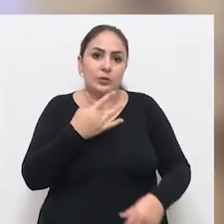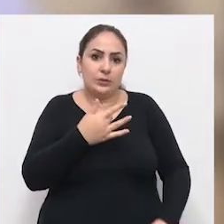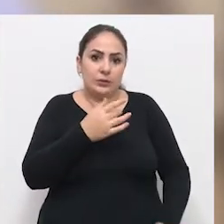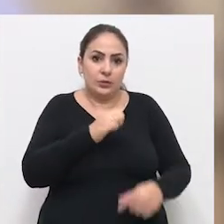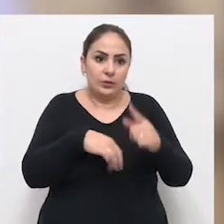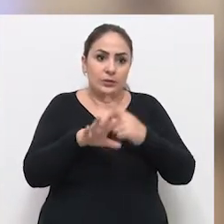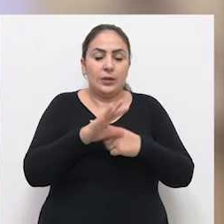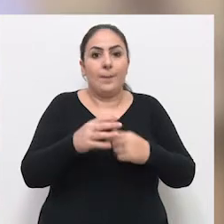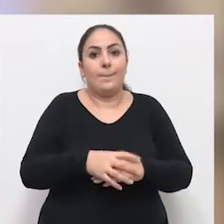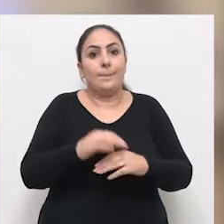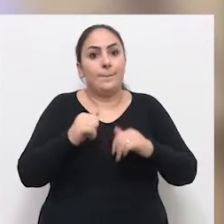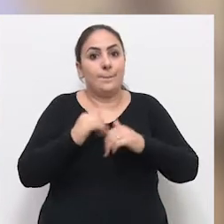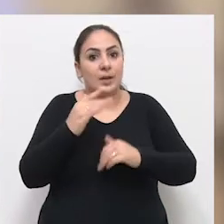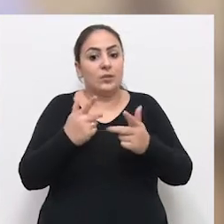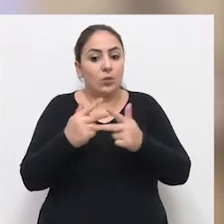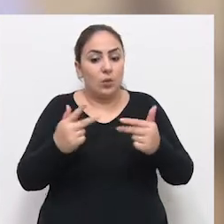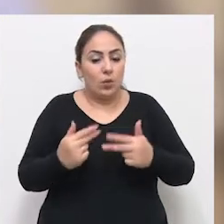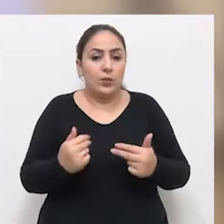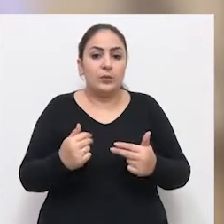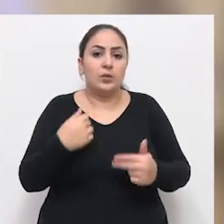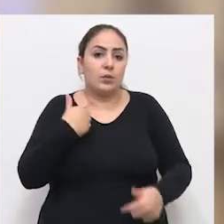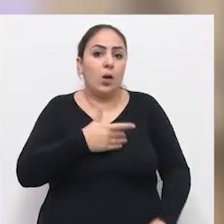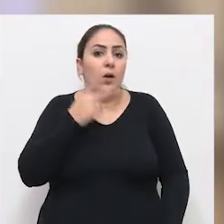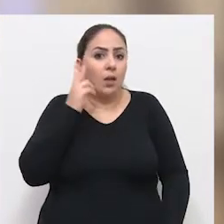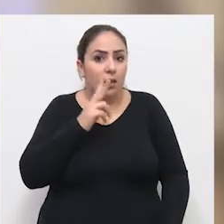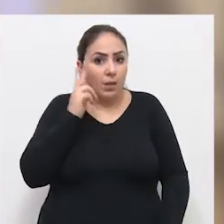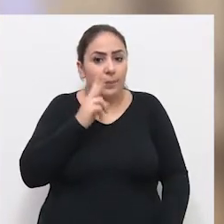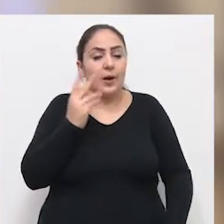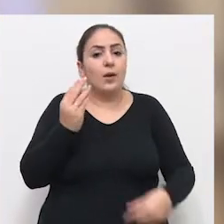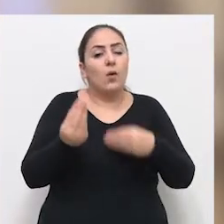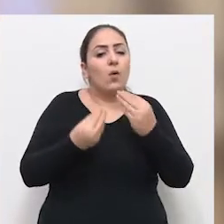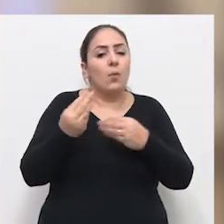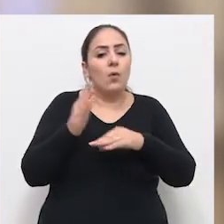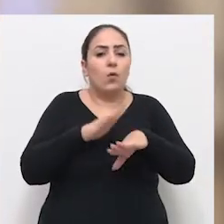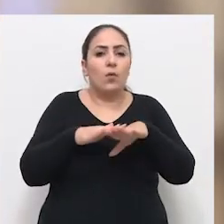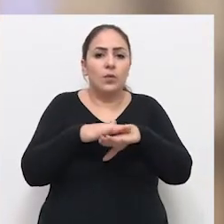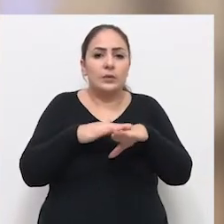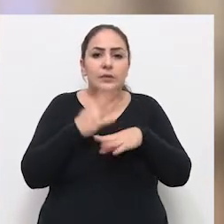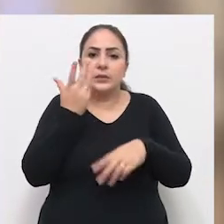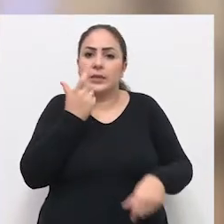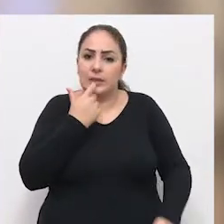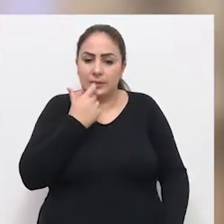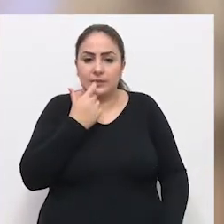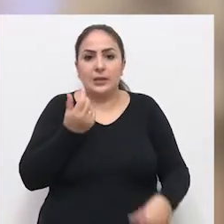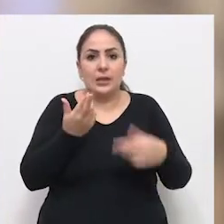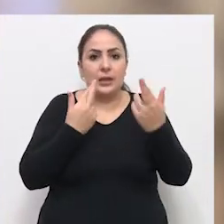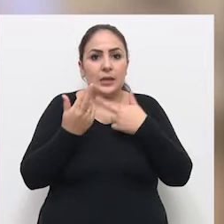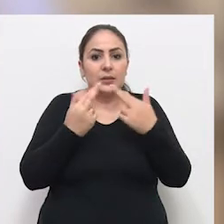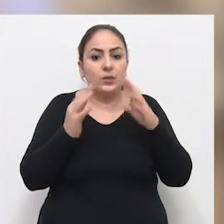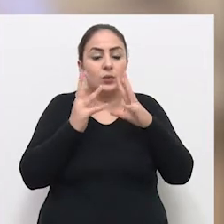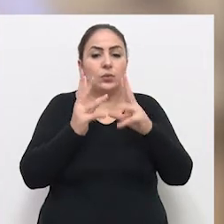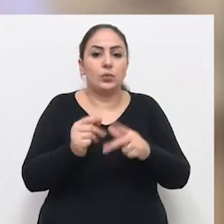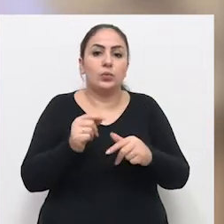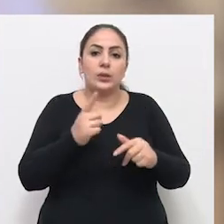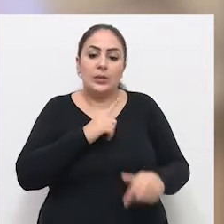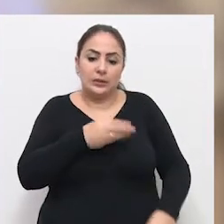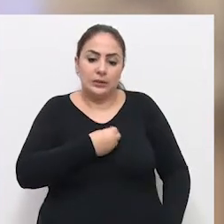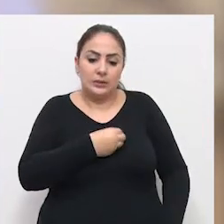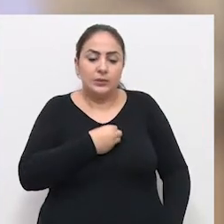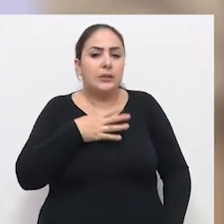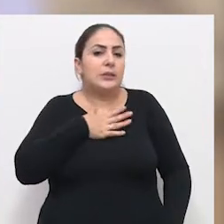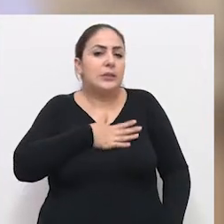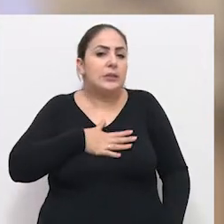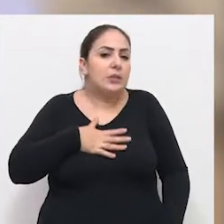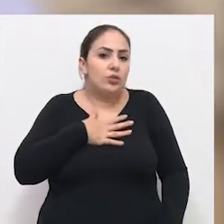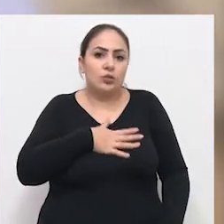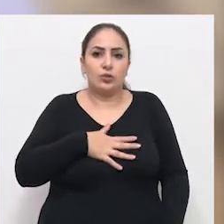isolamento social? Algumas coisas que temos que lembrar é sobre conversar com as crianças em relação a tudo o que